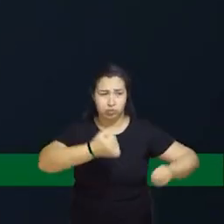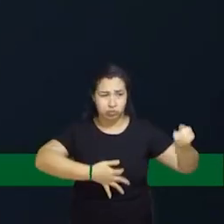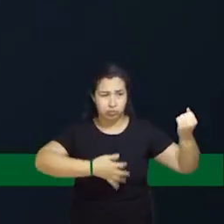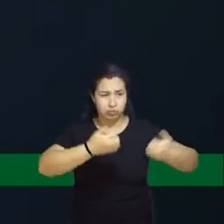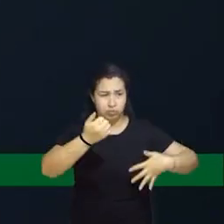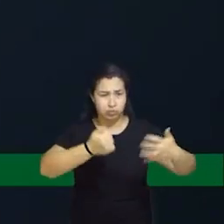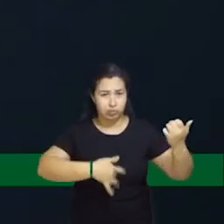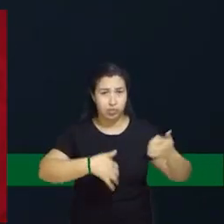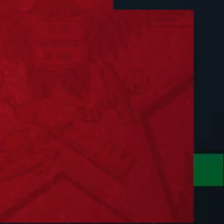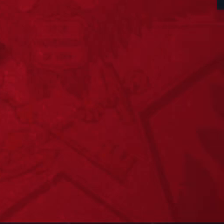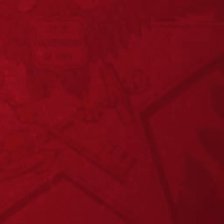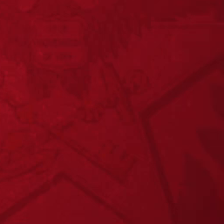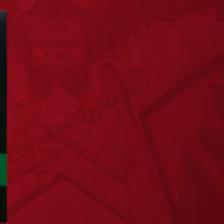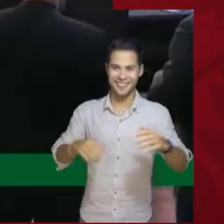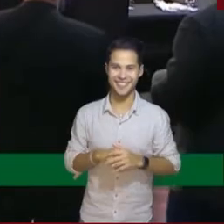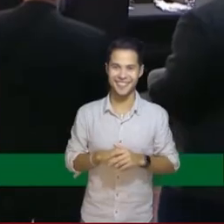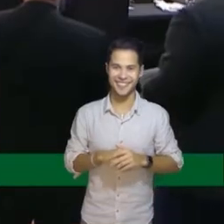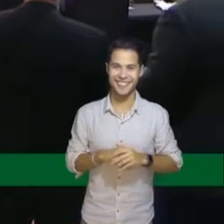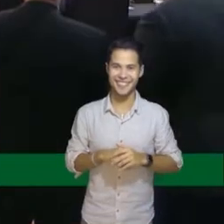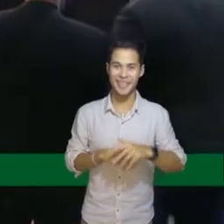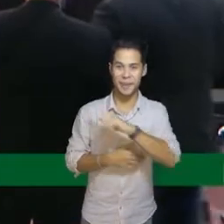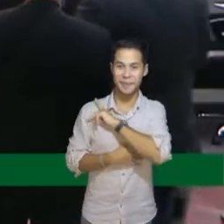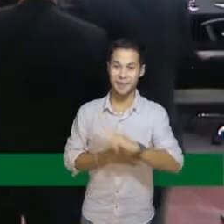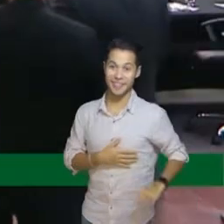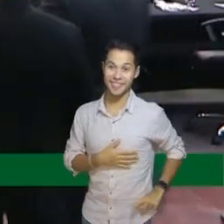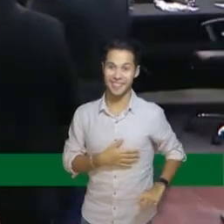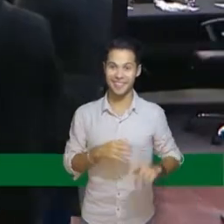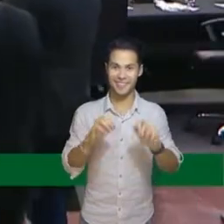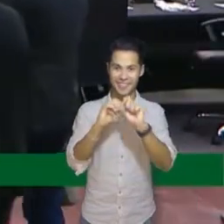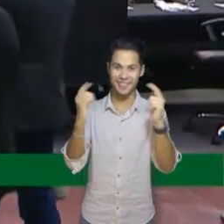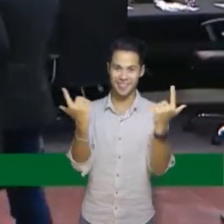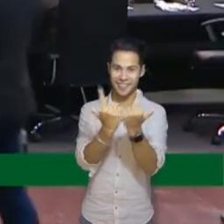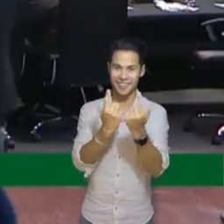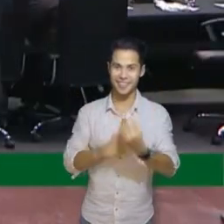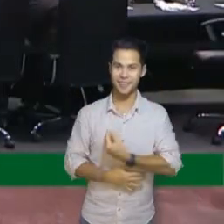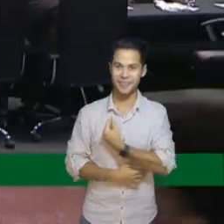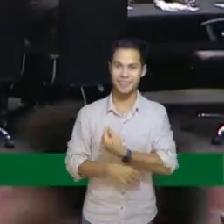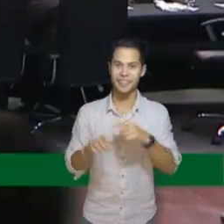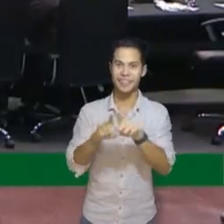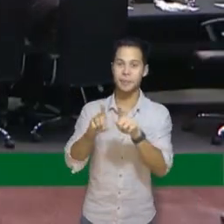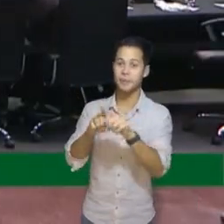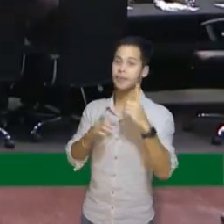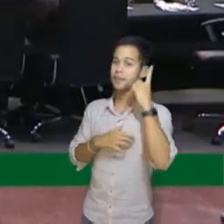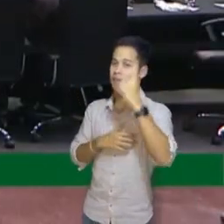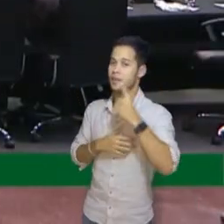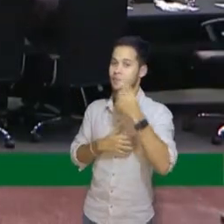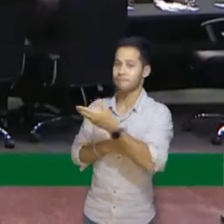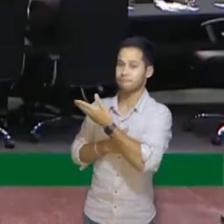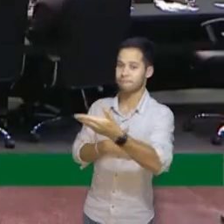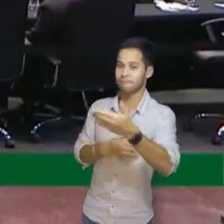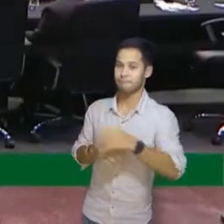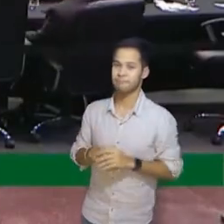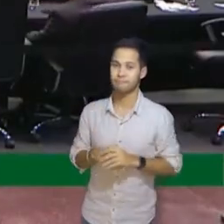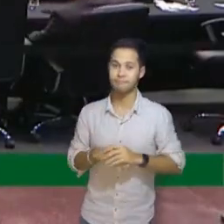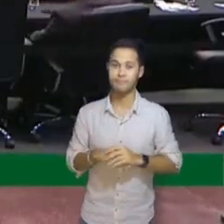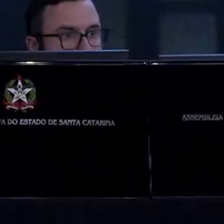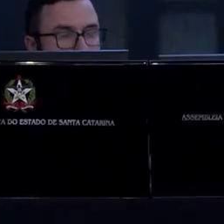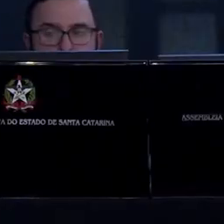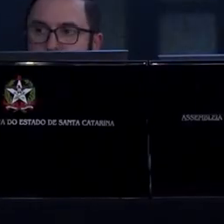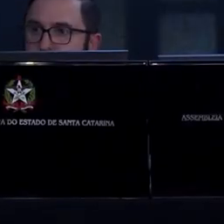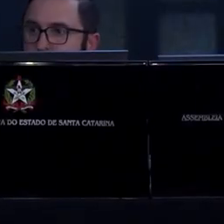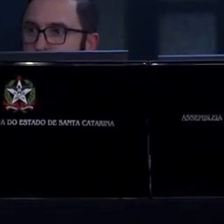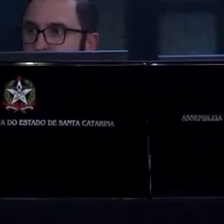1.720 teses e dissertações. Finalizando a participação das entidades no primeiro dia de Alesc itinerante em Lages,